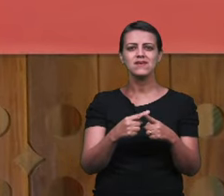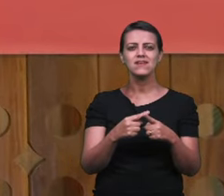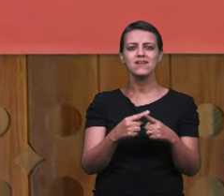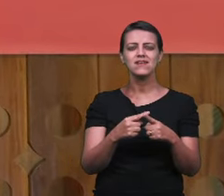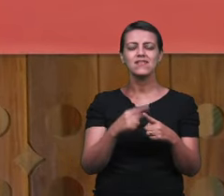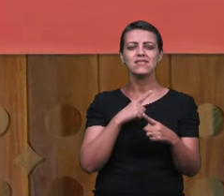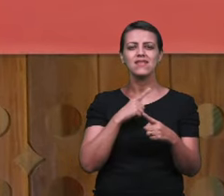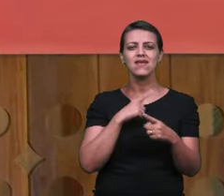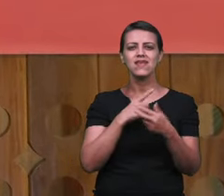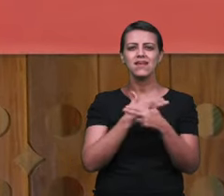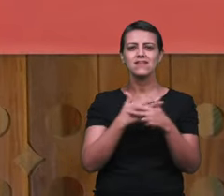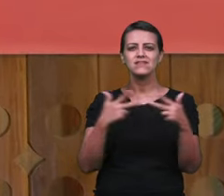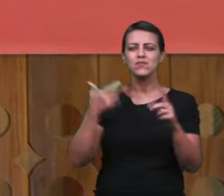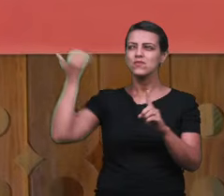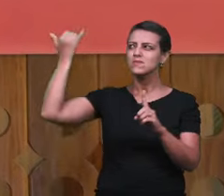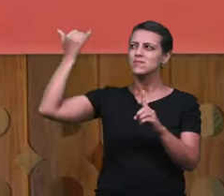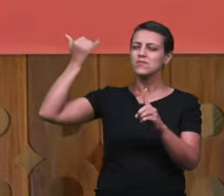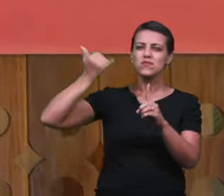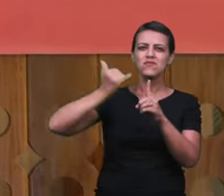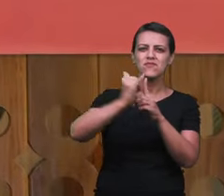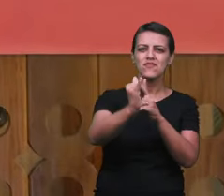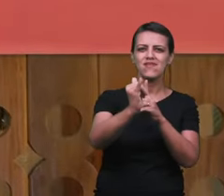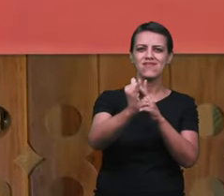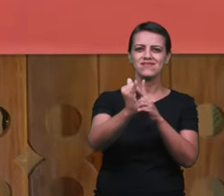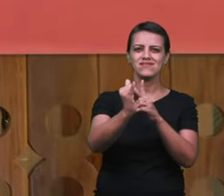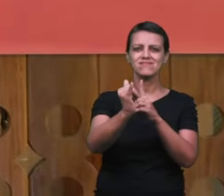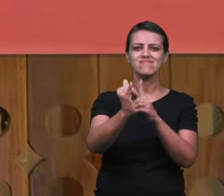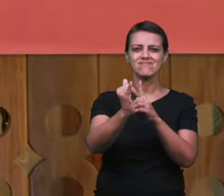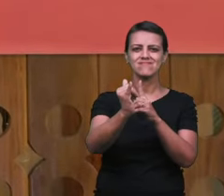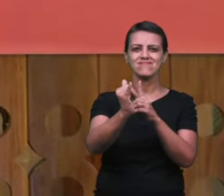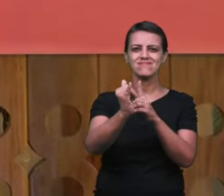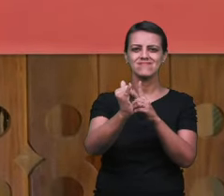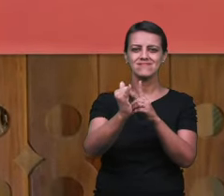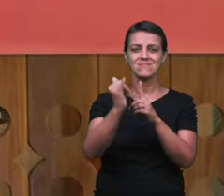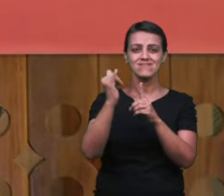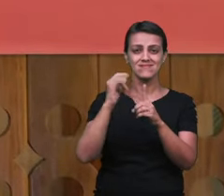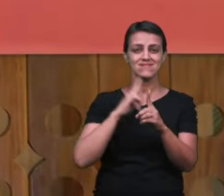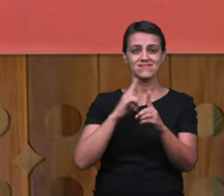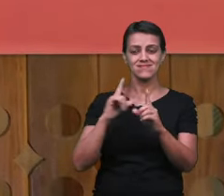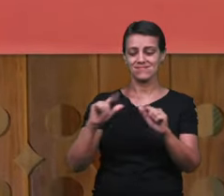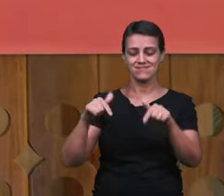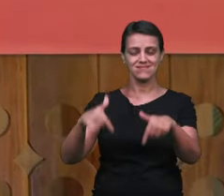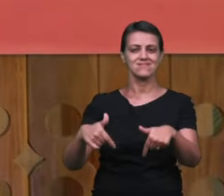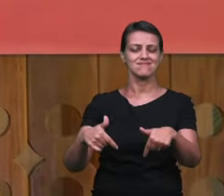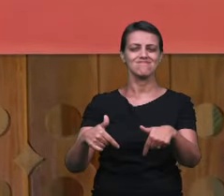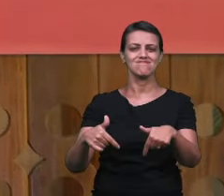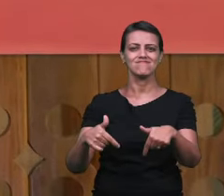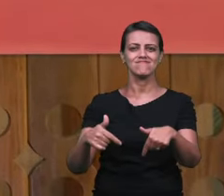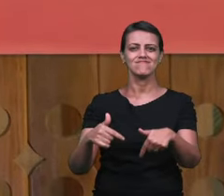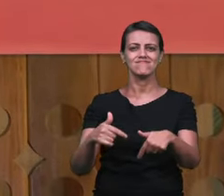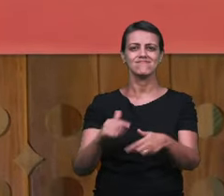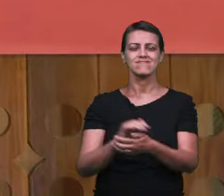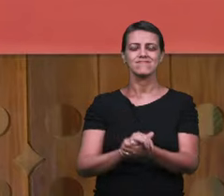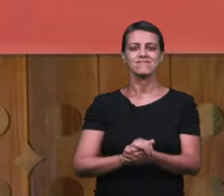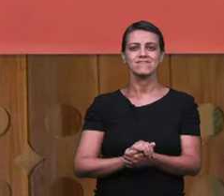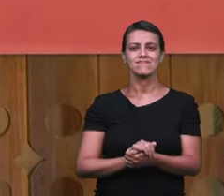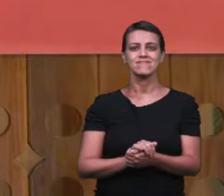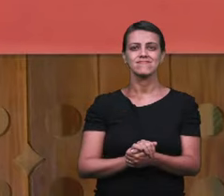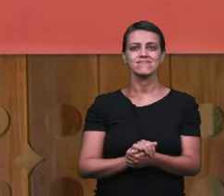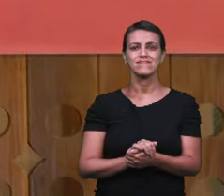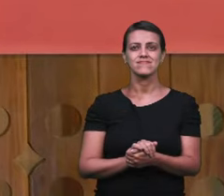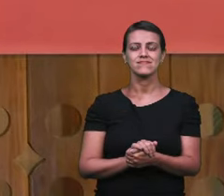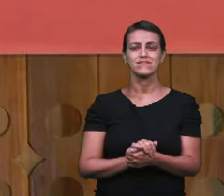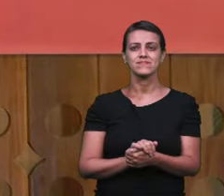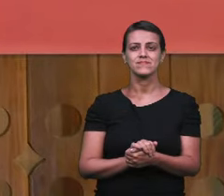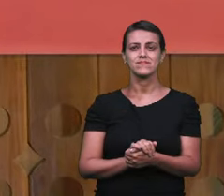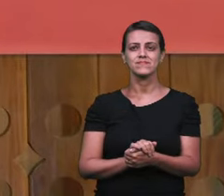aquilo que saiu de lá do Velho Testamento, que entrou para a igreja, ele não conhece. Quando nós dissemos que a religião